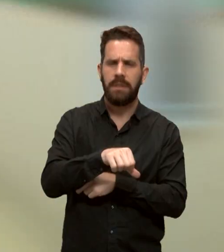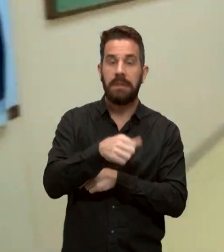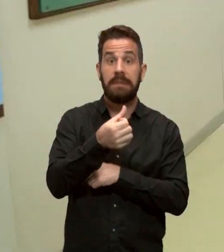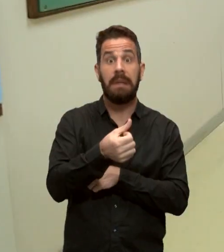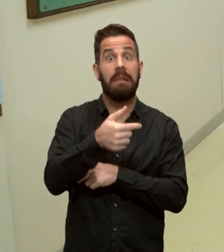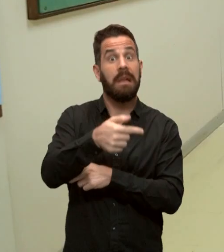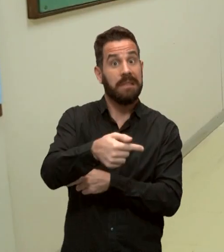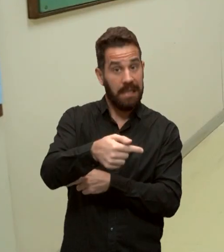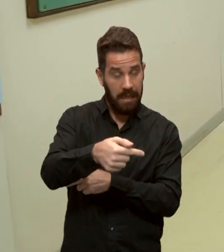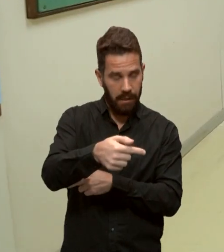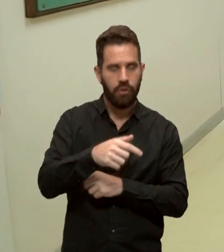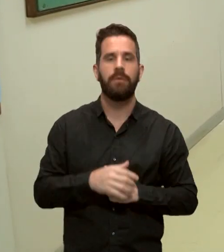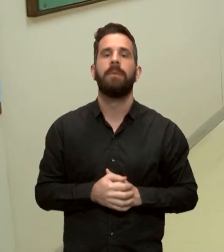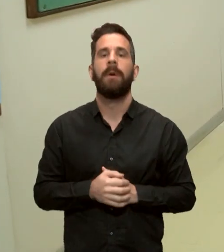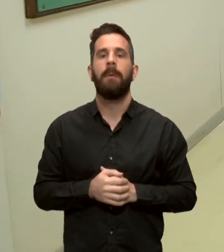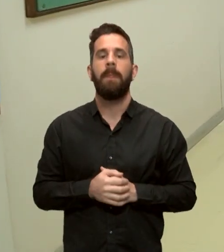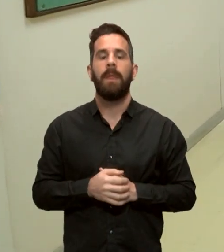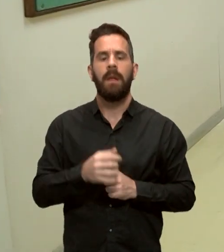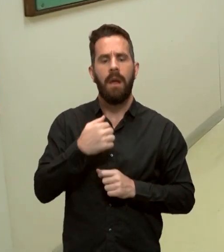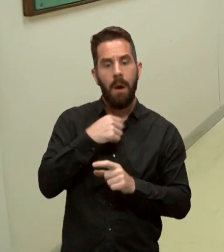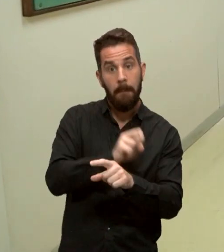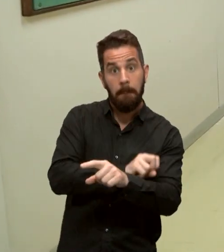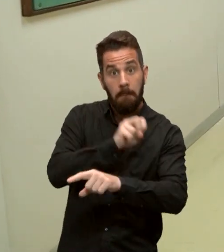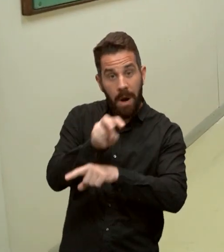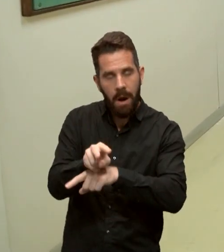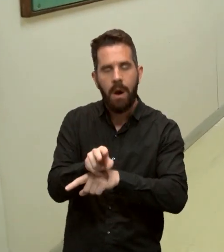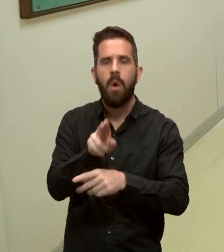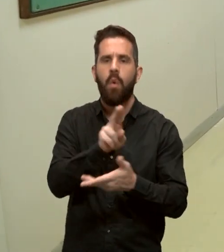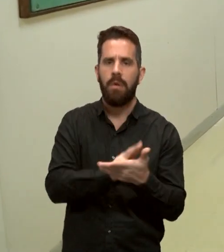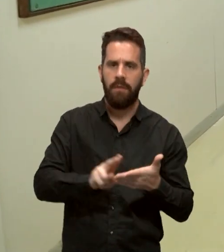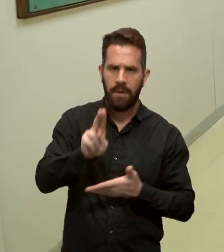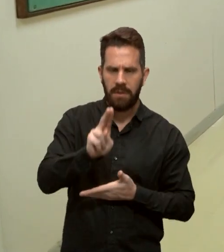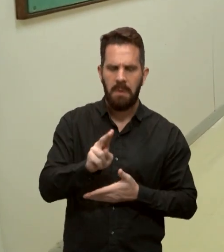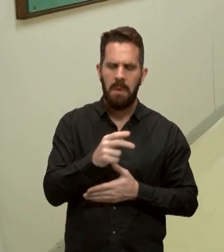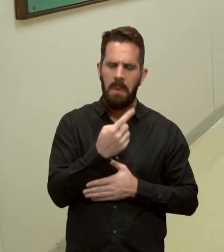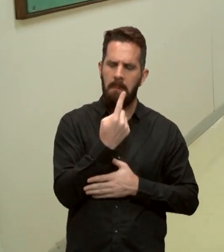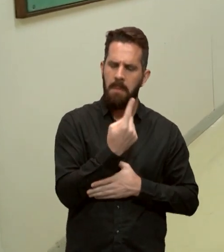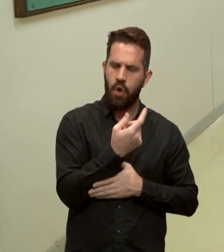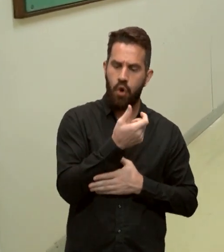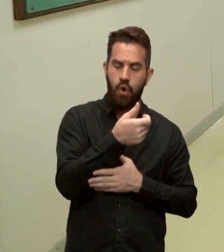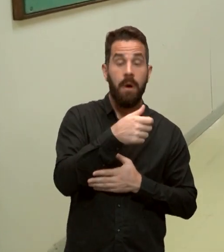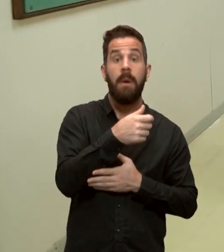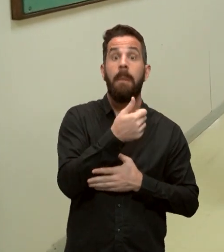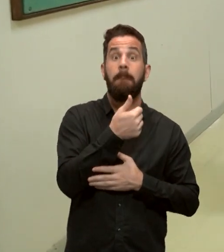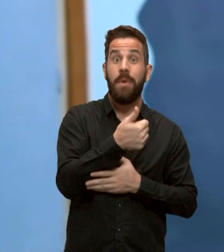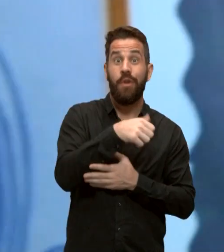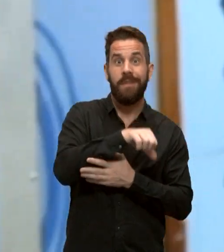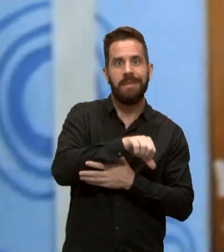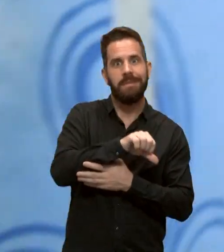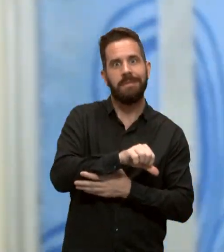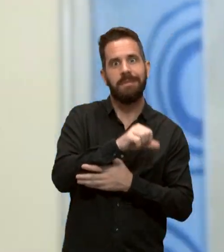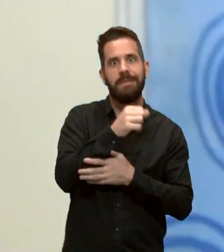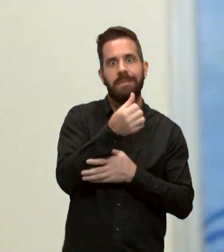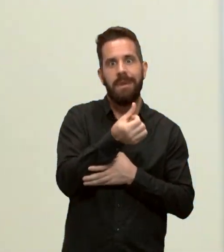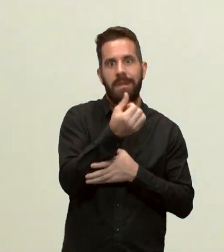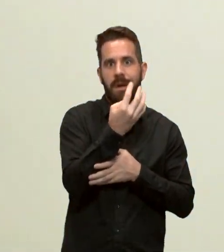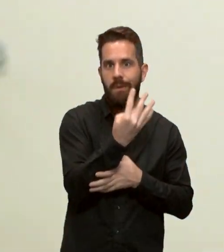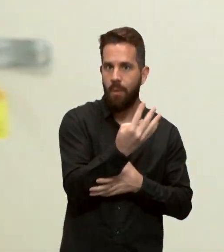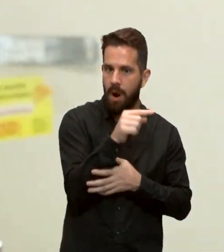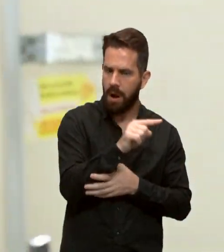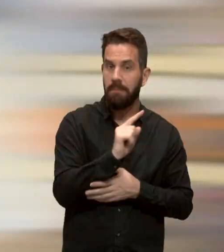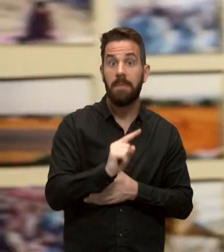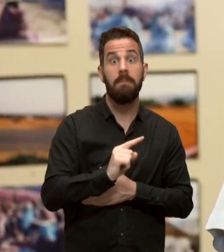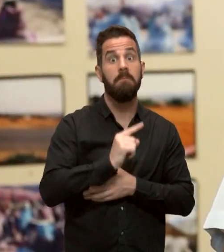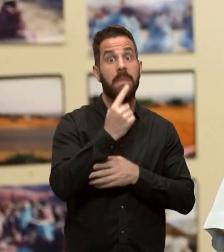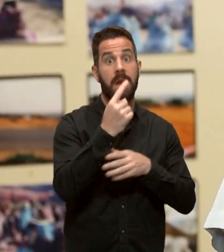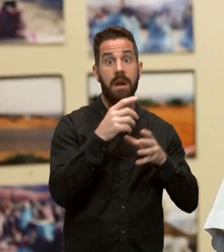1967, quando eu entrei na universidade. Em 1964, teve um vestibular para Ciências Sociais, a primeira turma, e eu